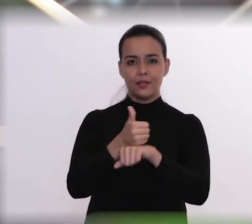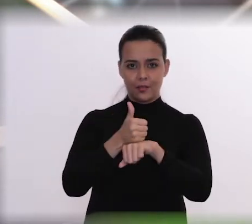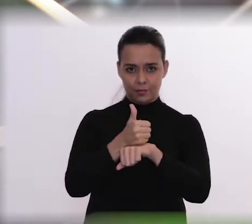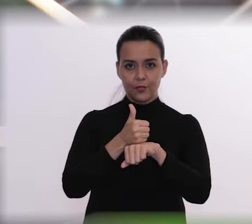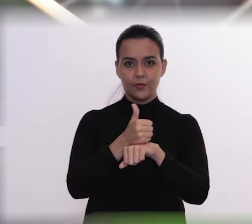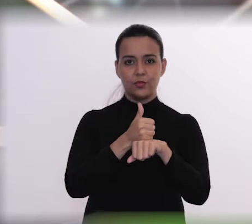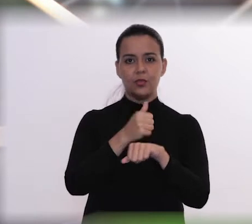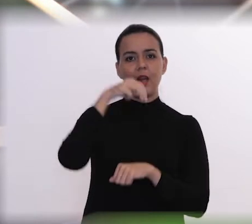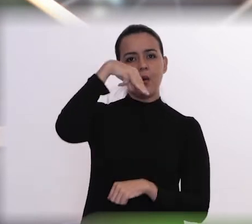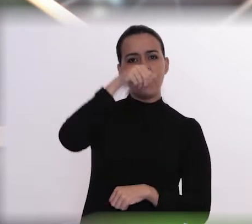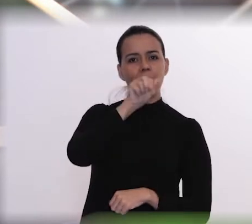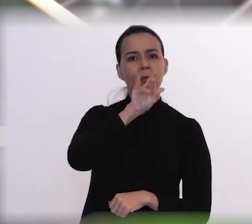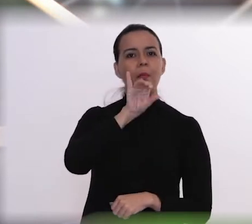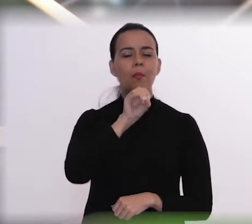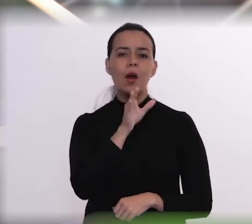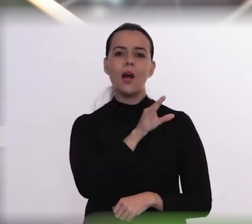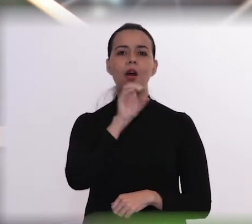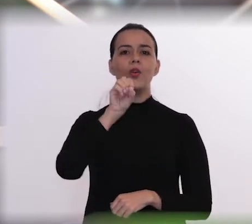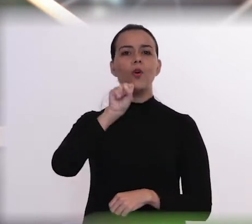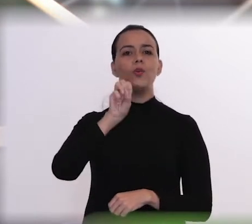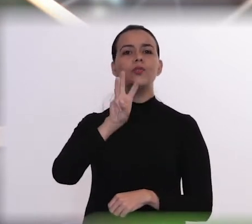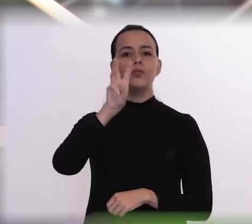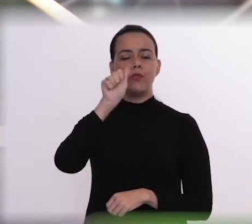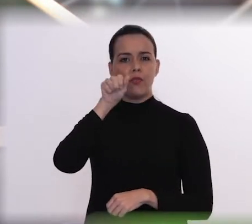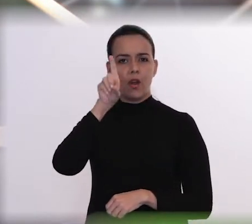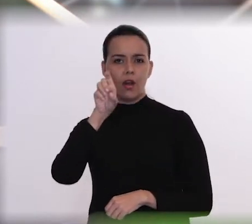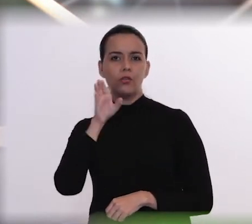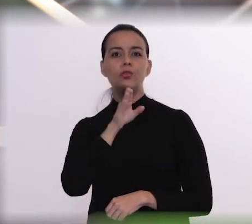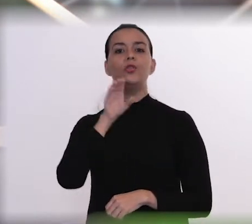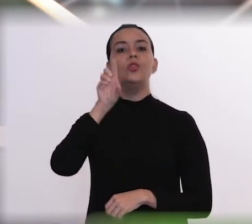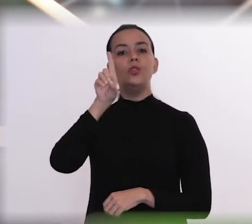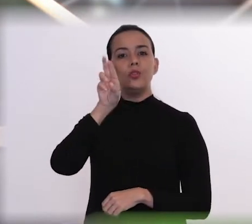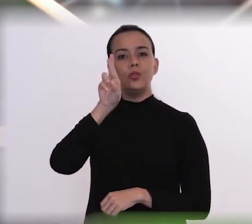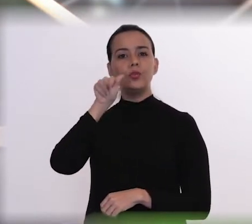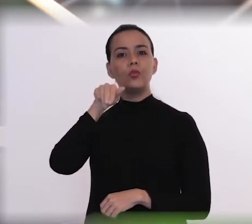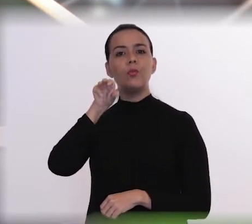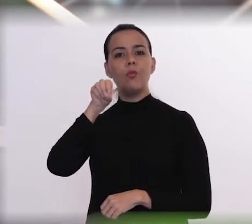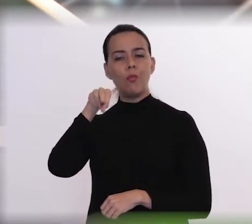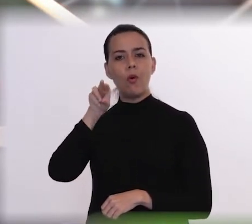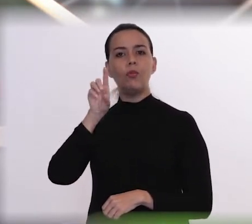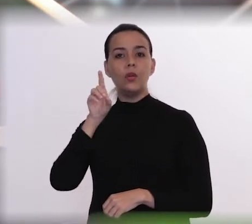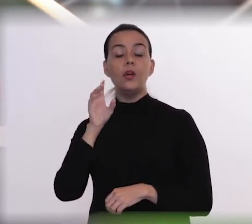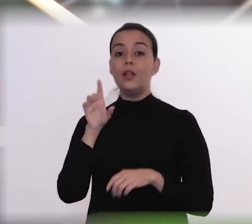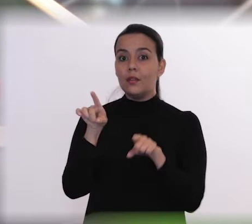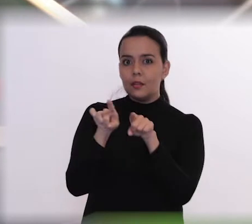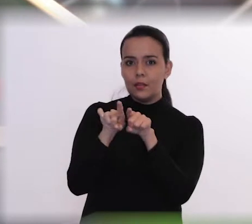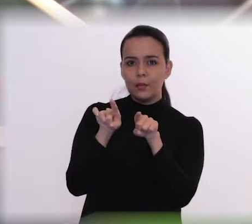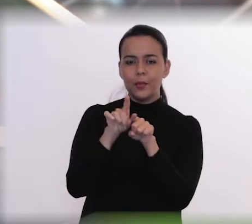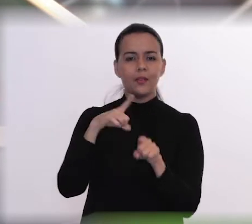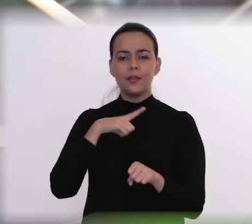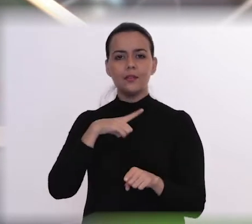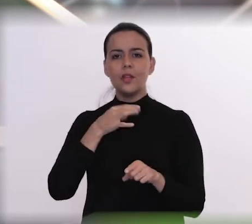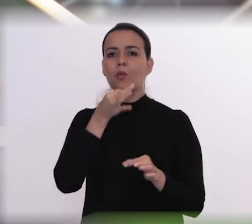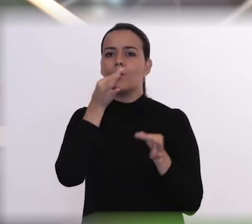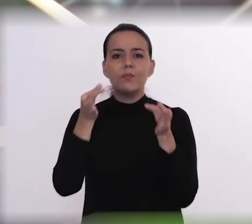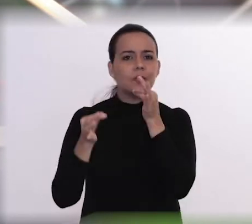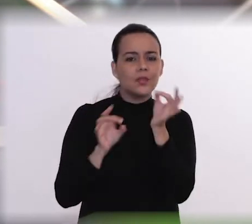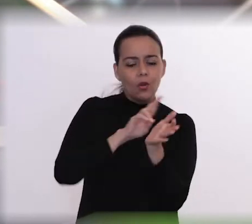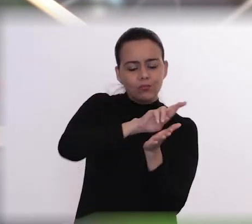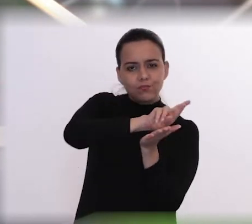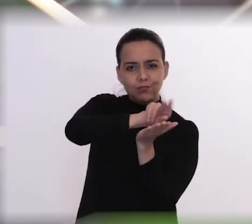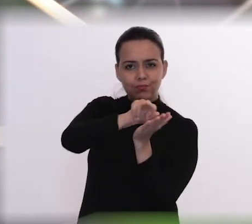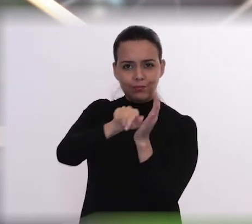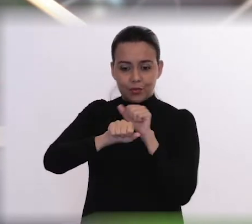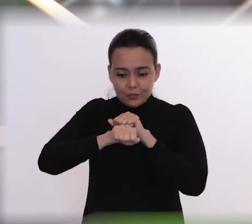Drummond, seria um nacionalismo crítico, não é? E uma visão crítica que se estende também